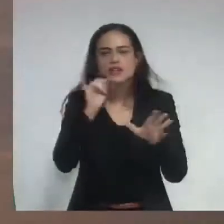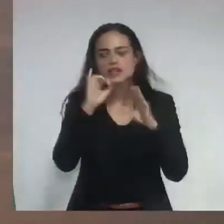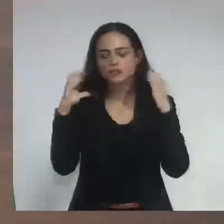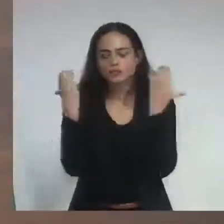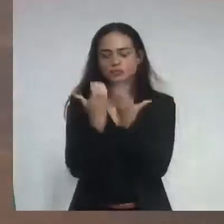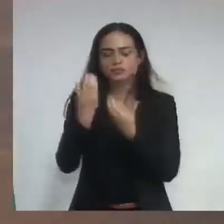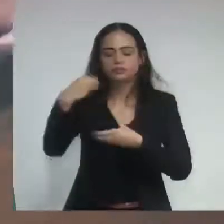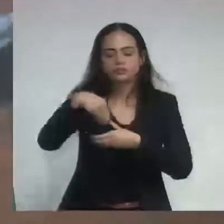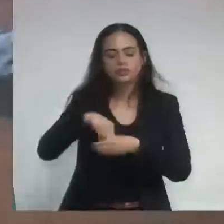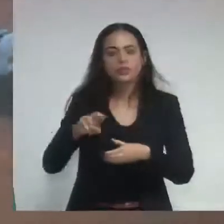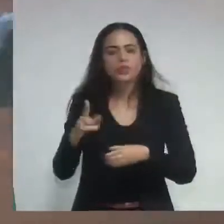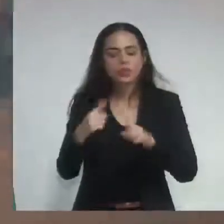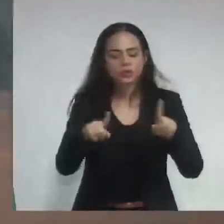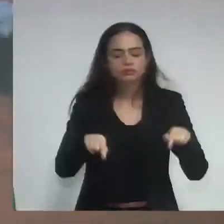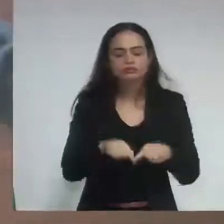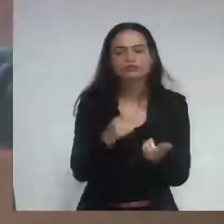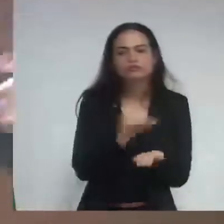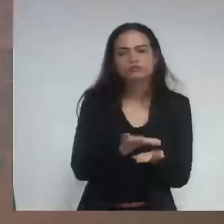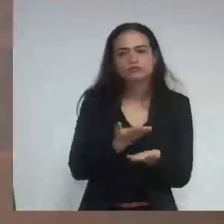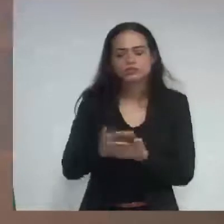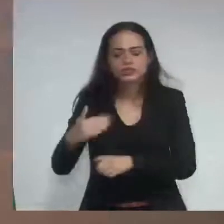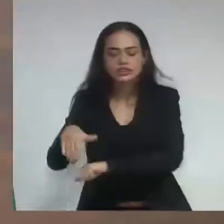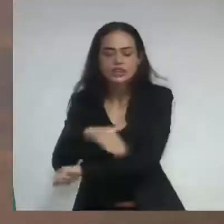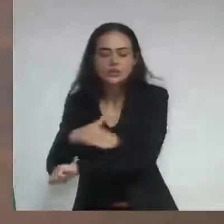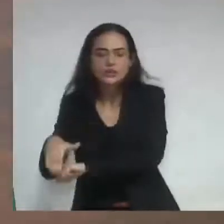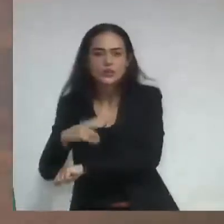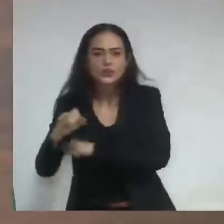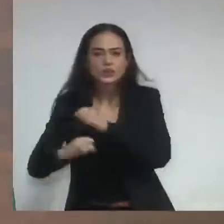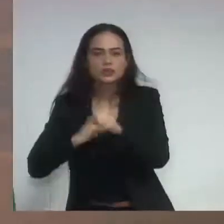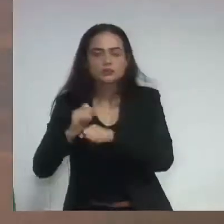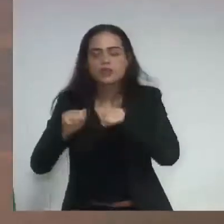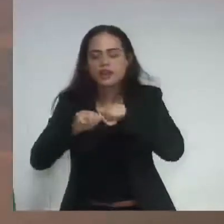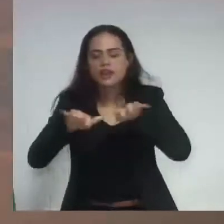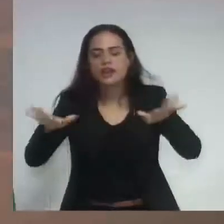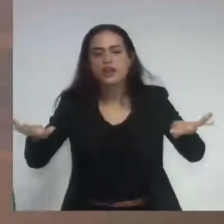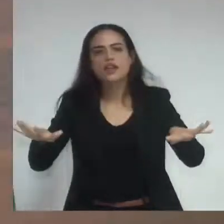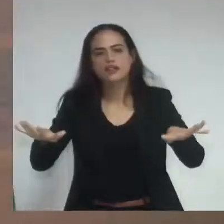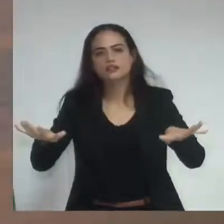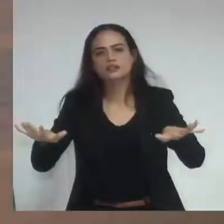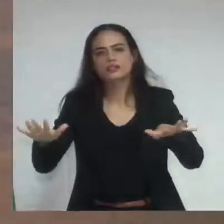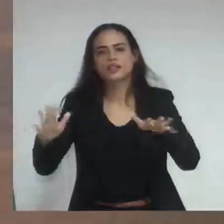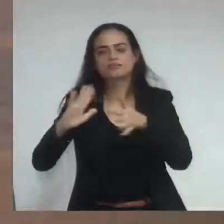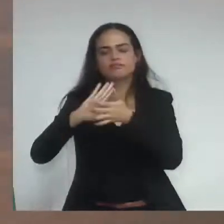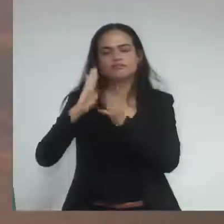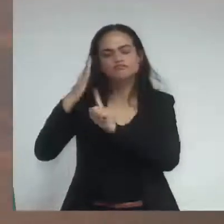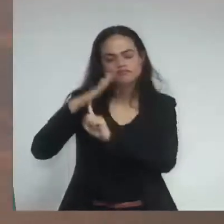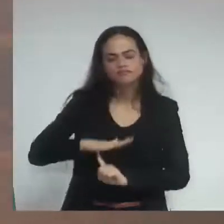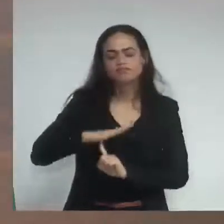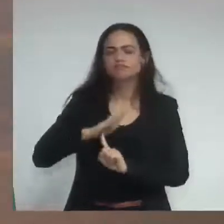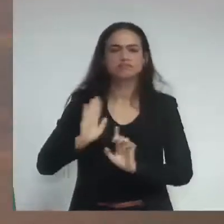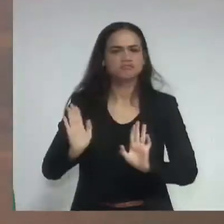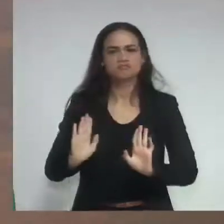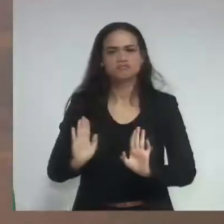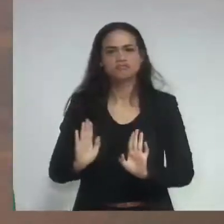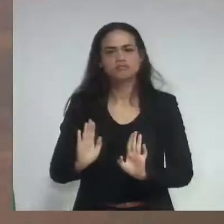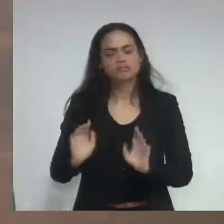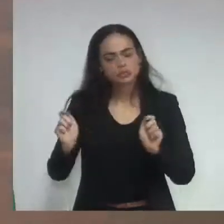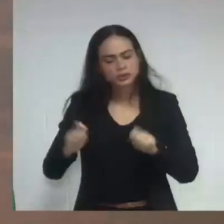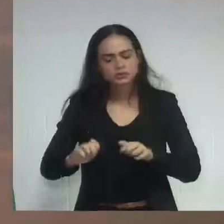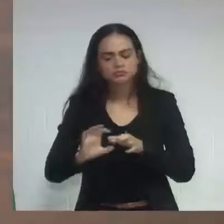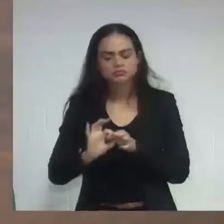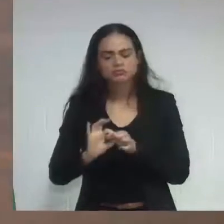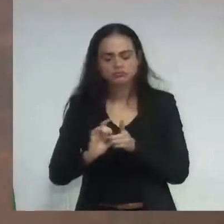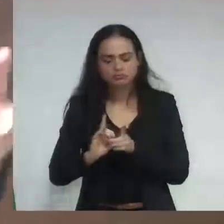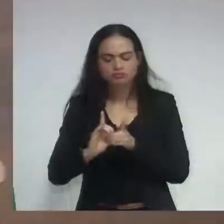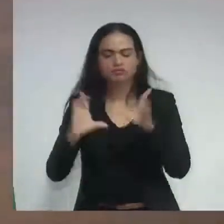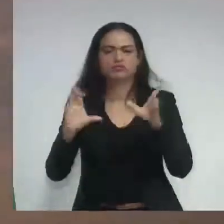na sala de aula, na rua, na internet, sem ser constrangido por isso, né? Enfim,